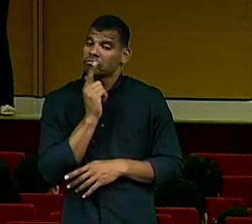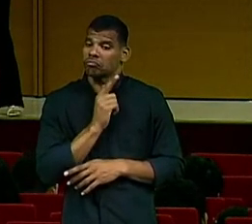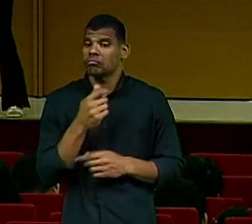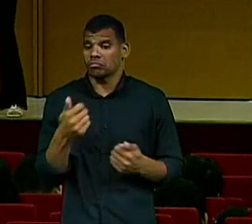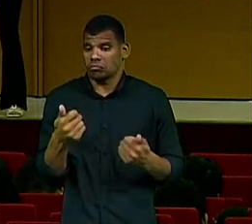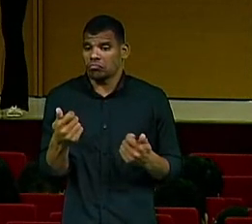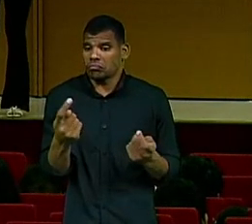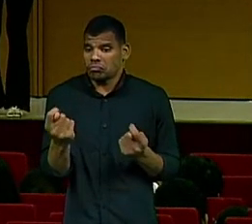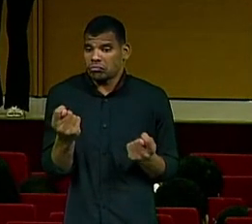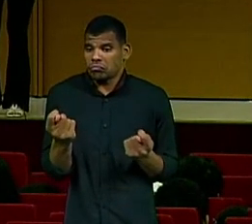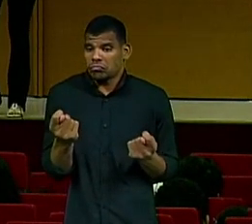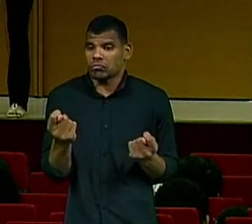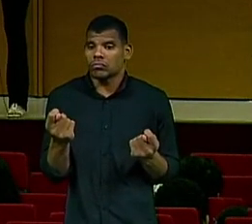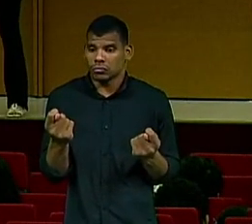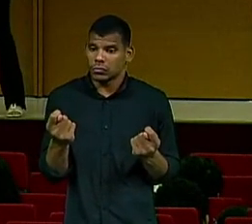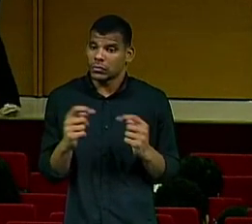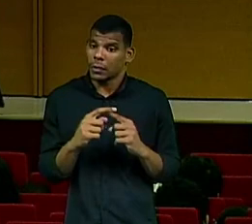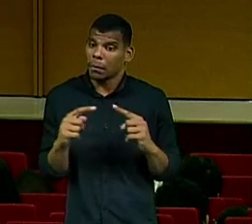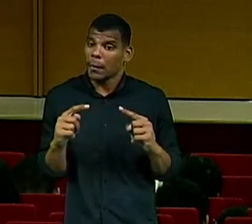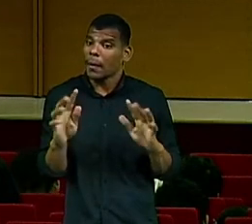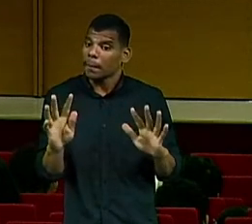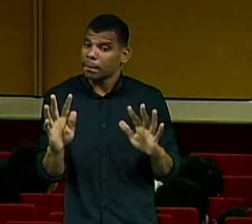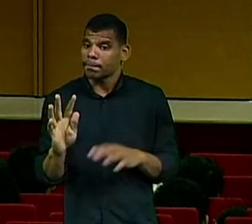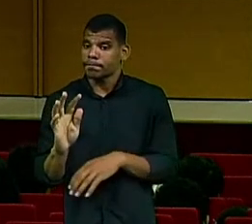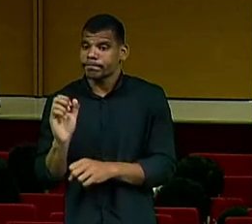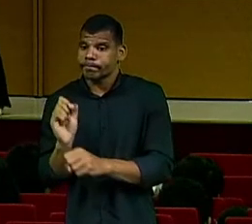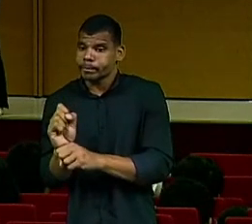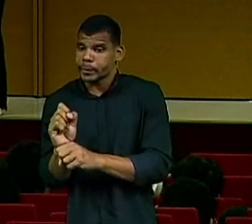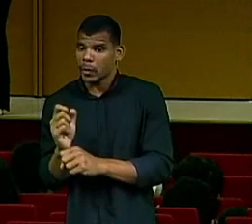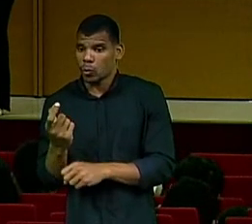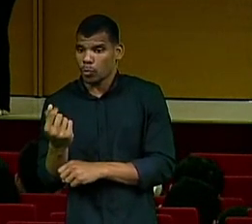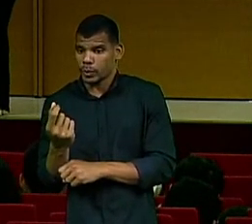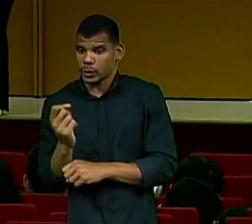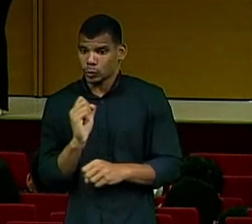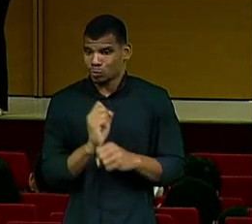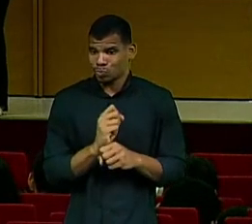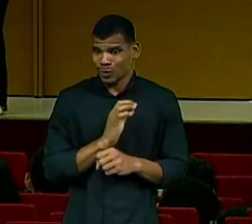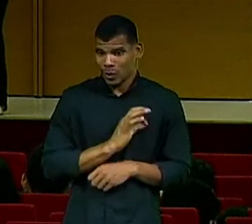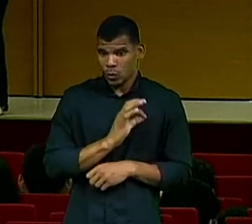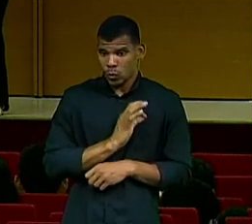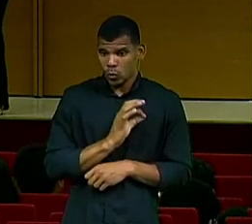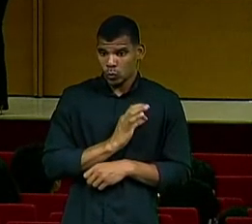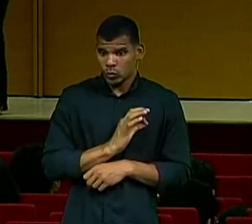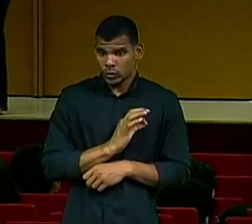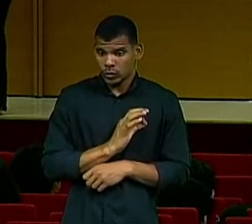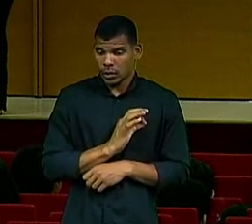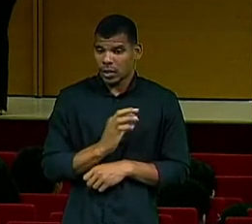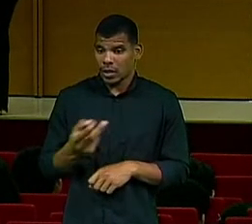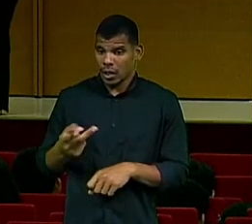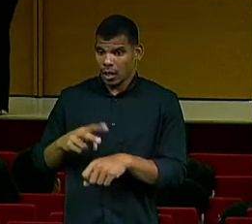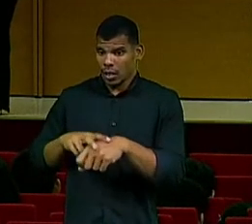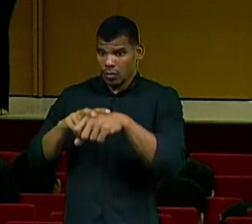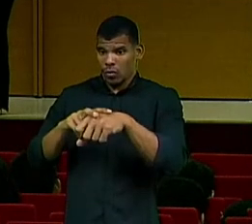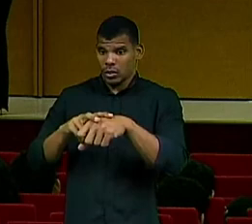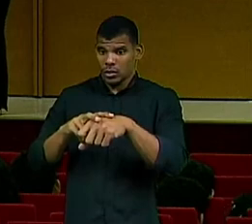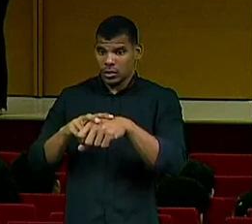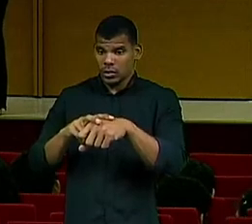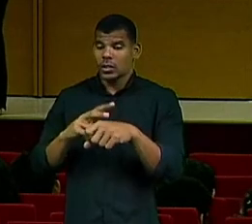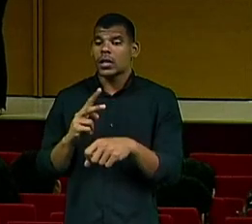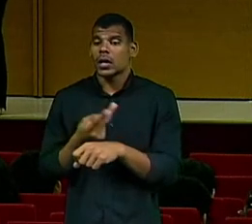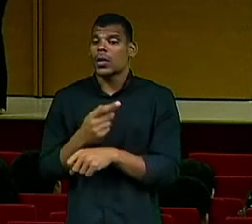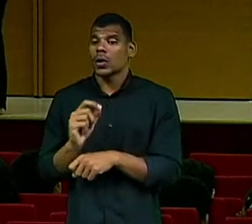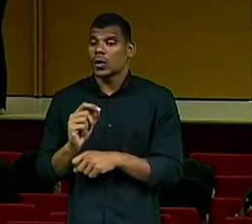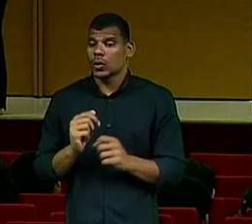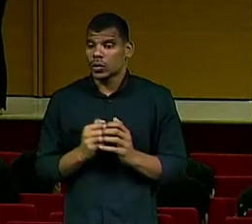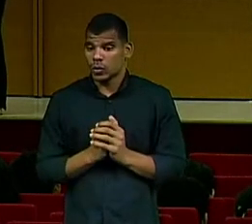só que quando você congela preços e congela salários você acaba desestimulando isso